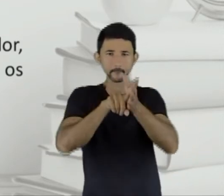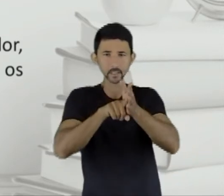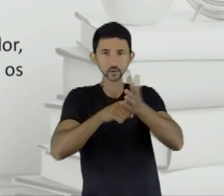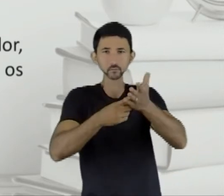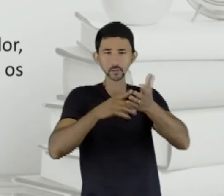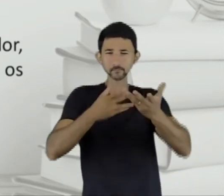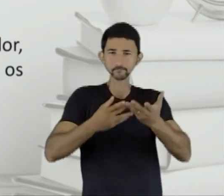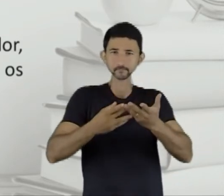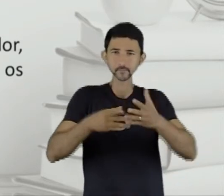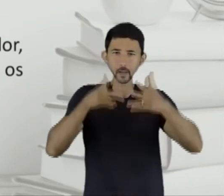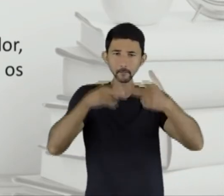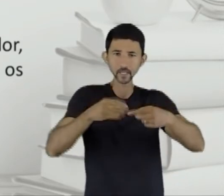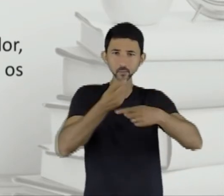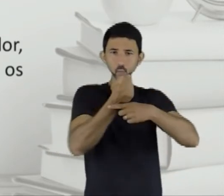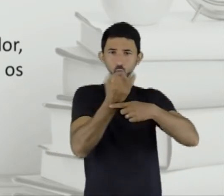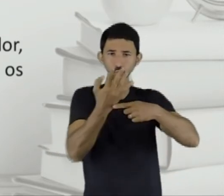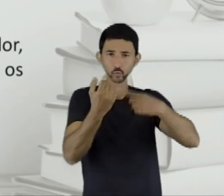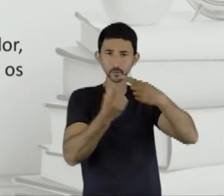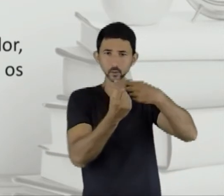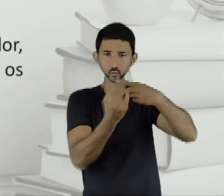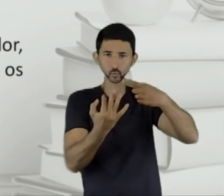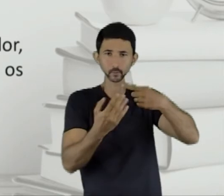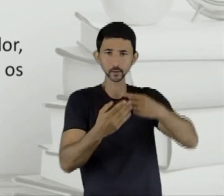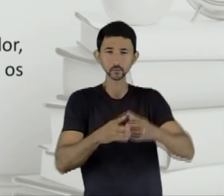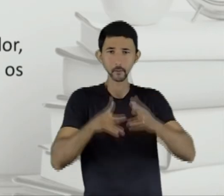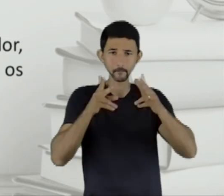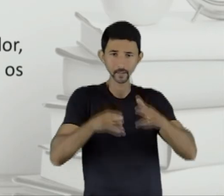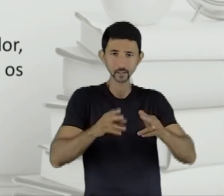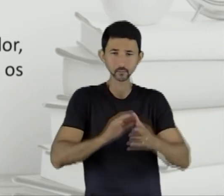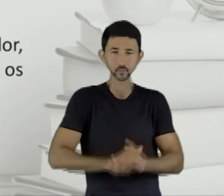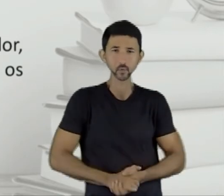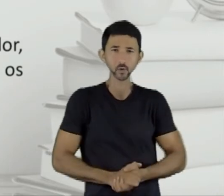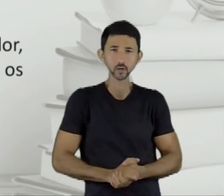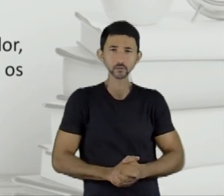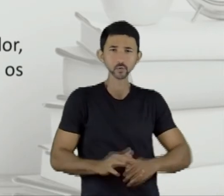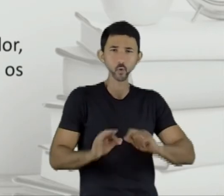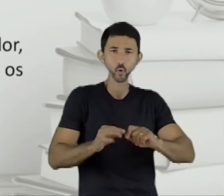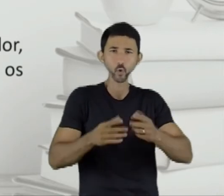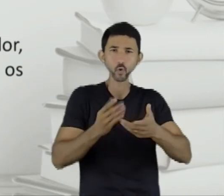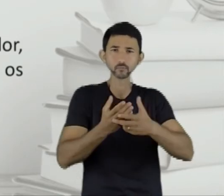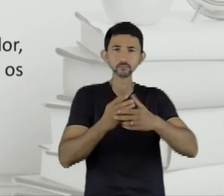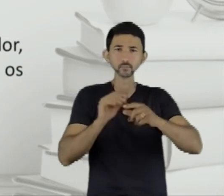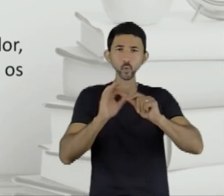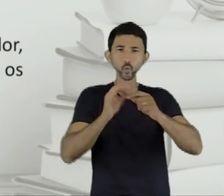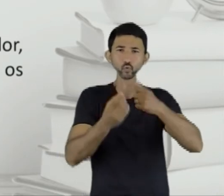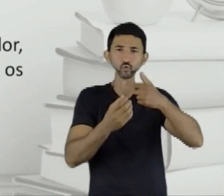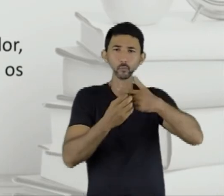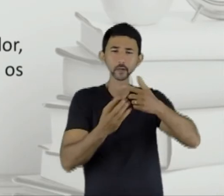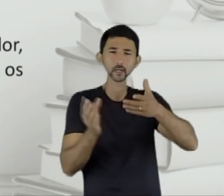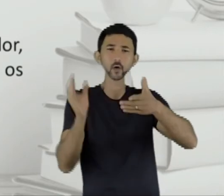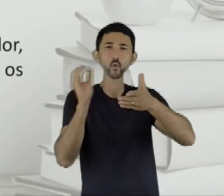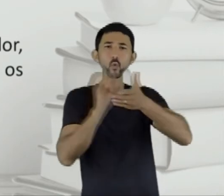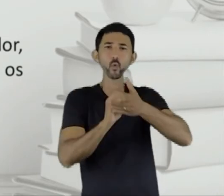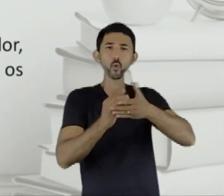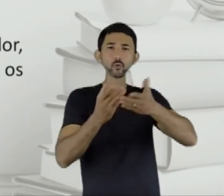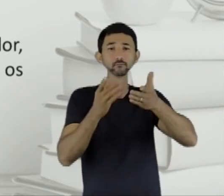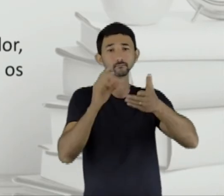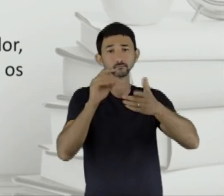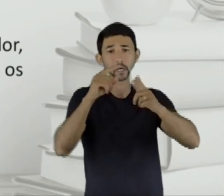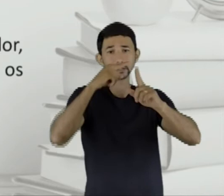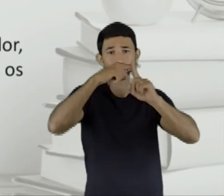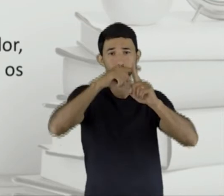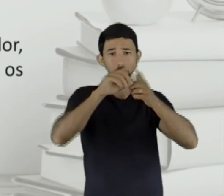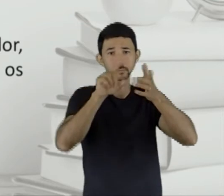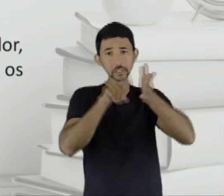mesmo denominador, número de baixo, não podemos esquecer, mantemos o denominador e adicionamos ou subtraímos